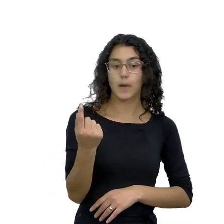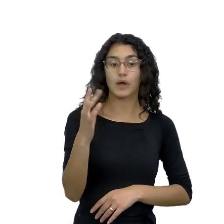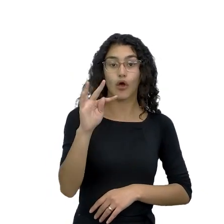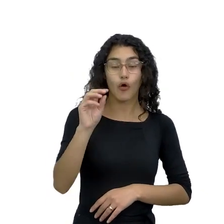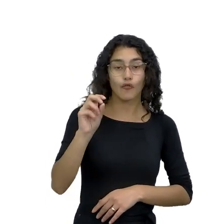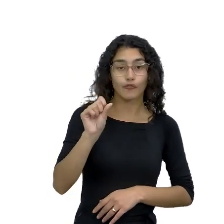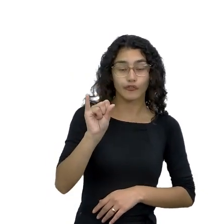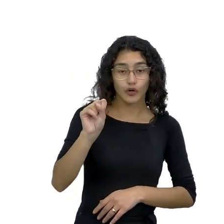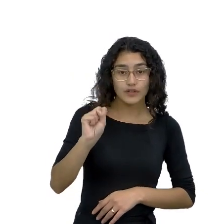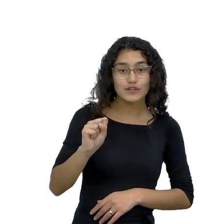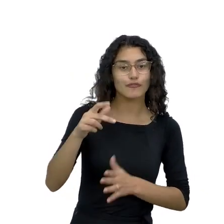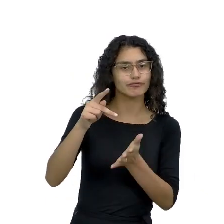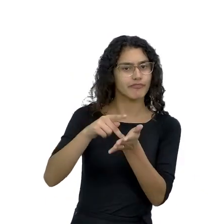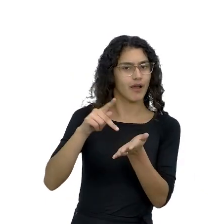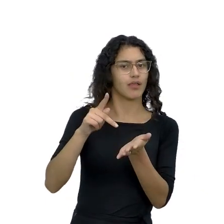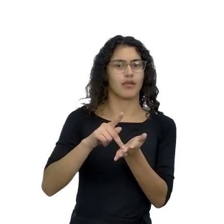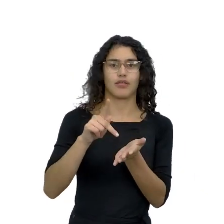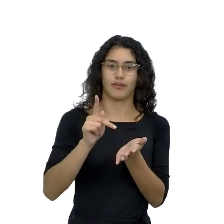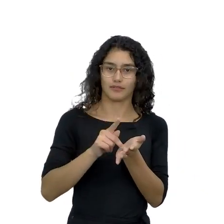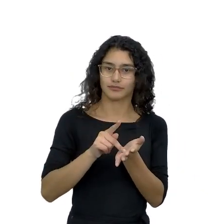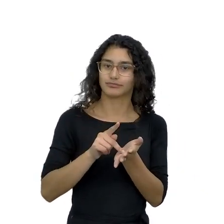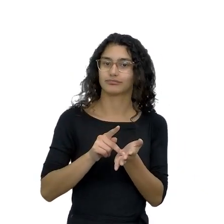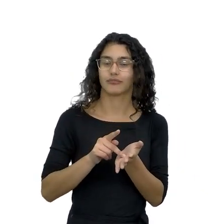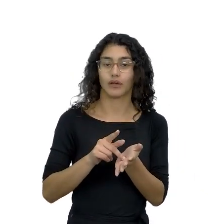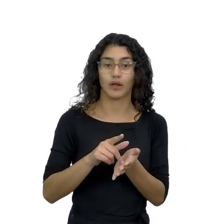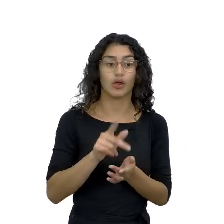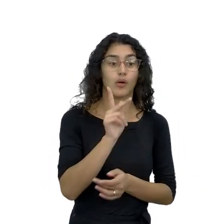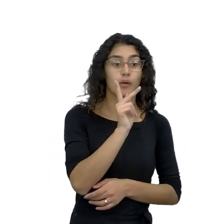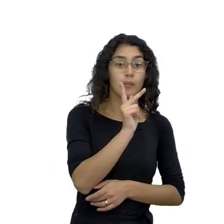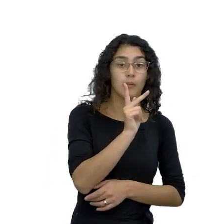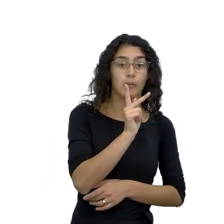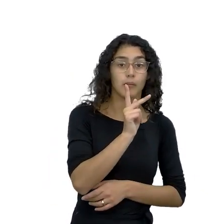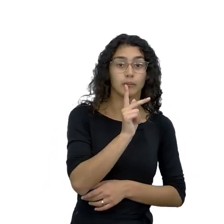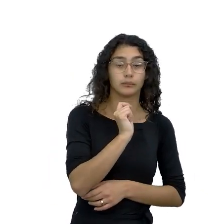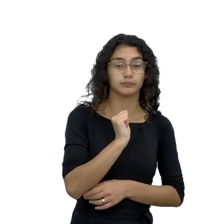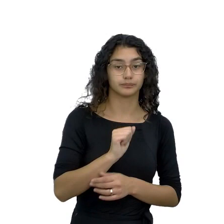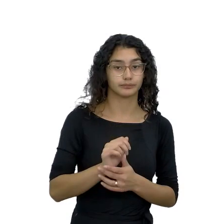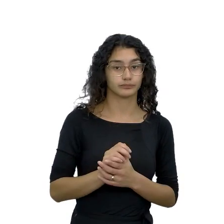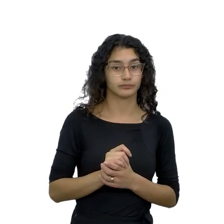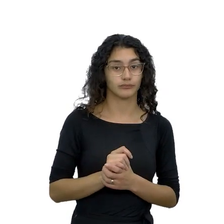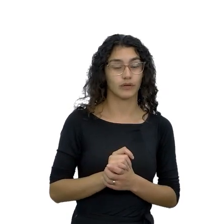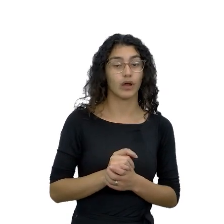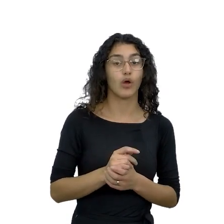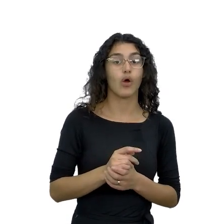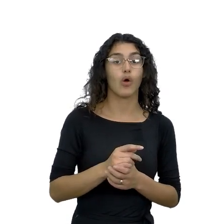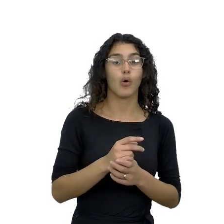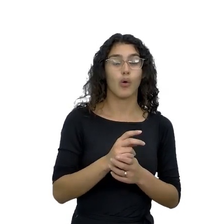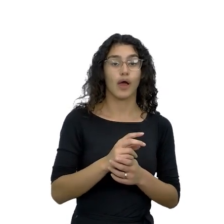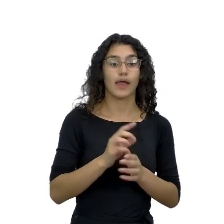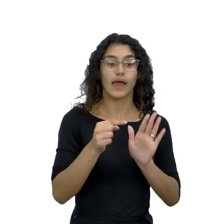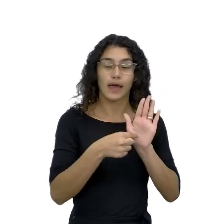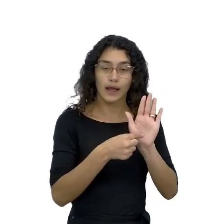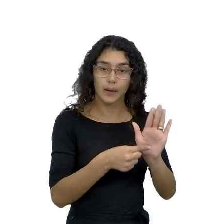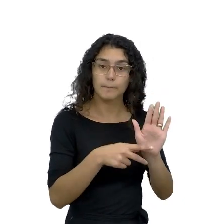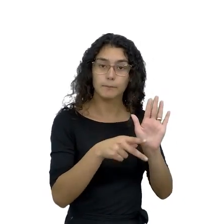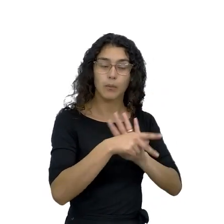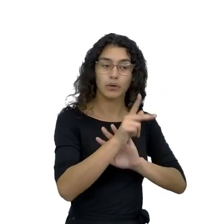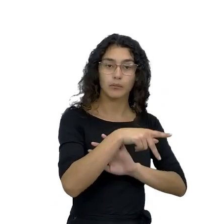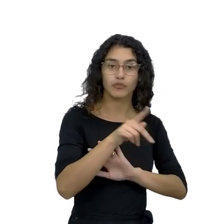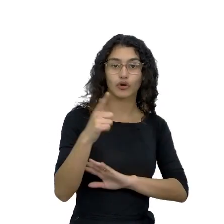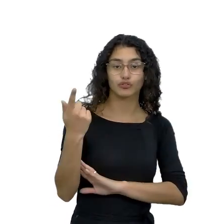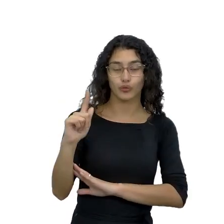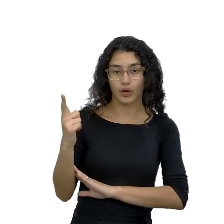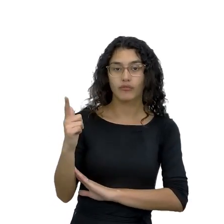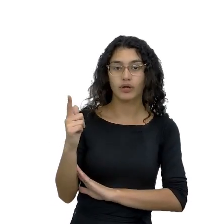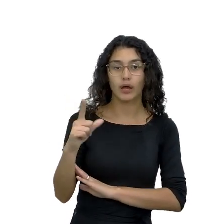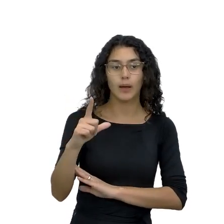fóssil real oficial, de uma professora de geografia, que eu não coloquei aqui na parceria, mas ela